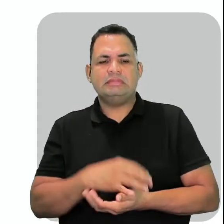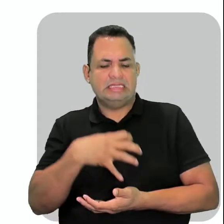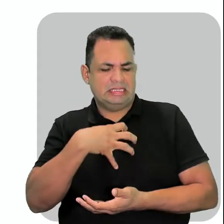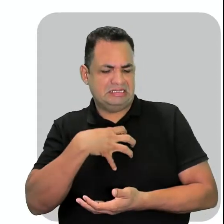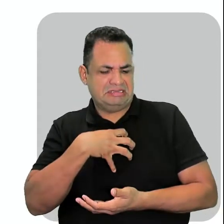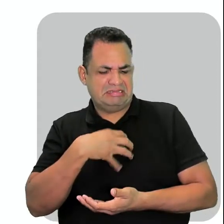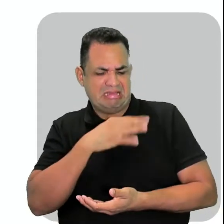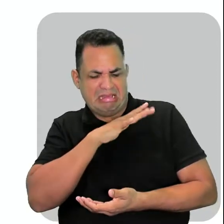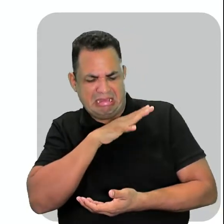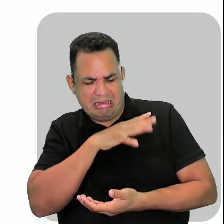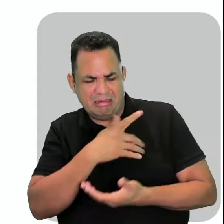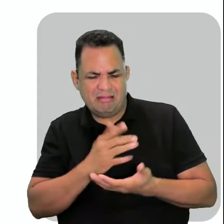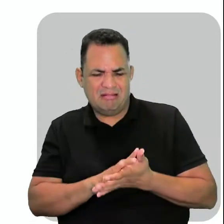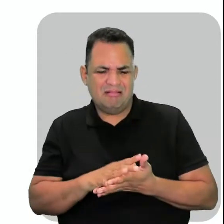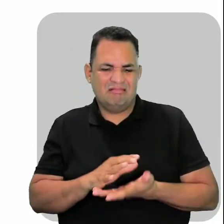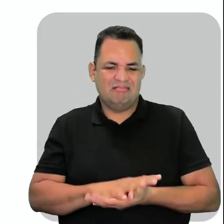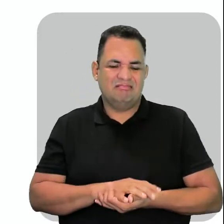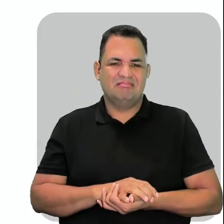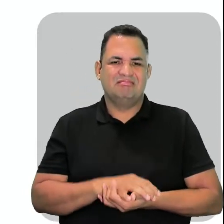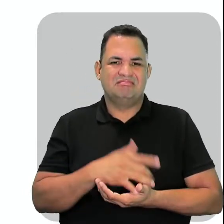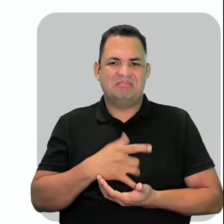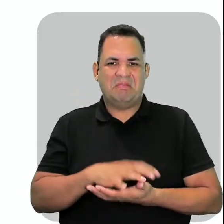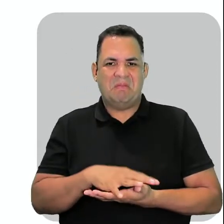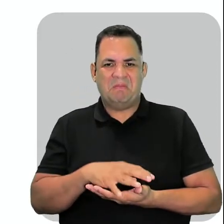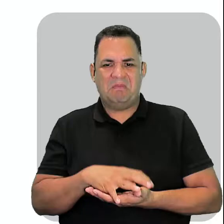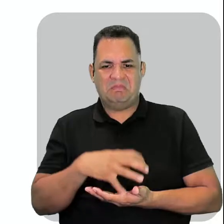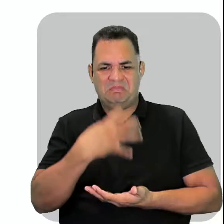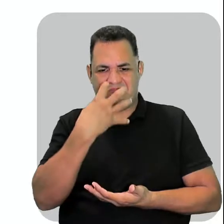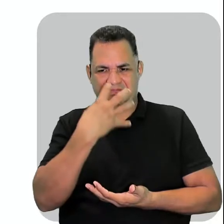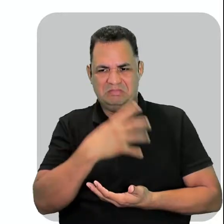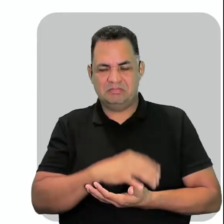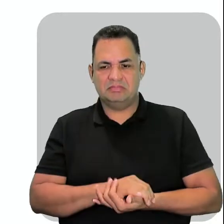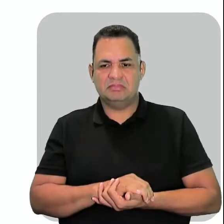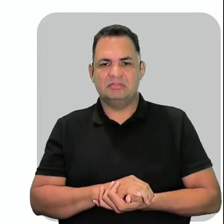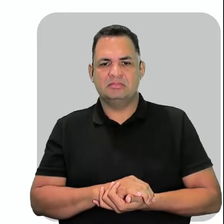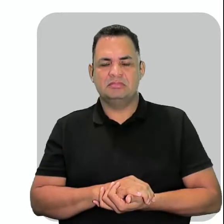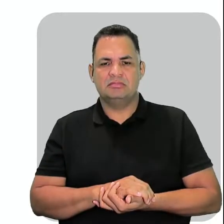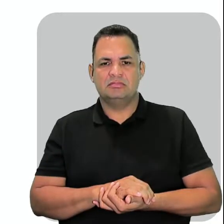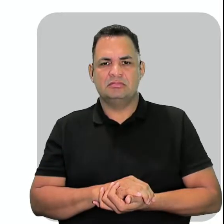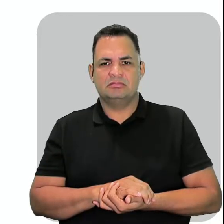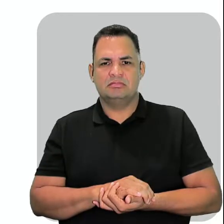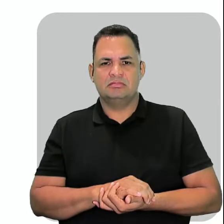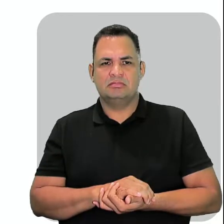mal e de mau humor, não ter uma sensação de bem-estar.